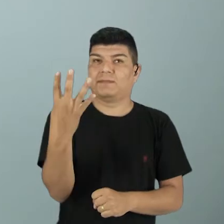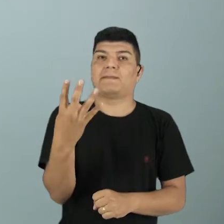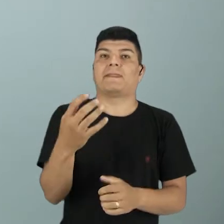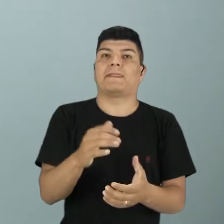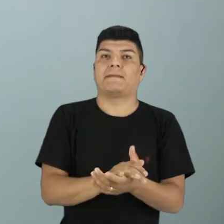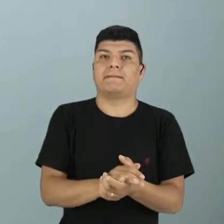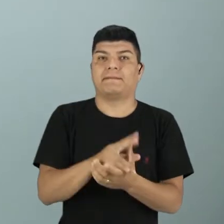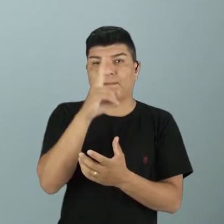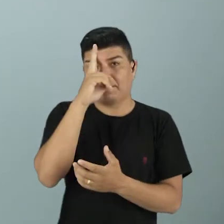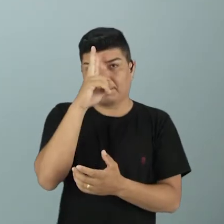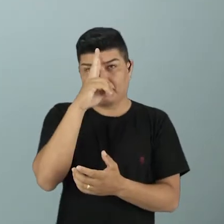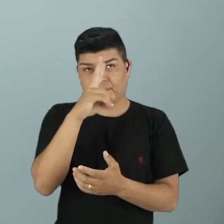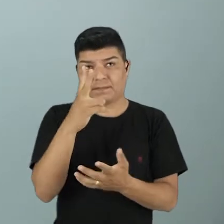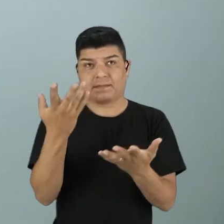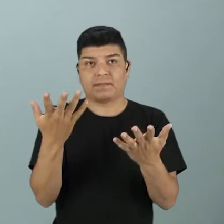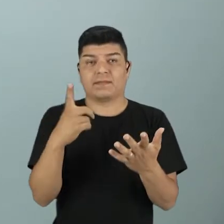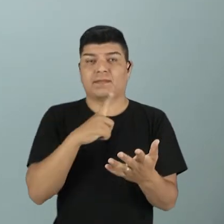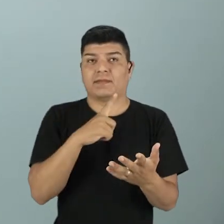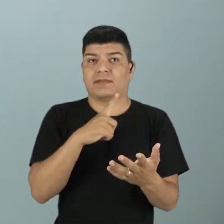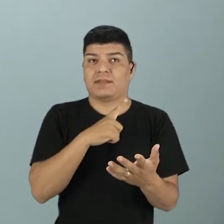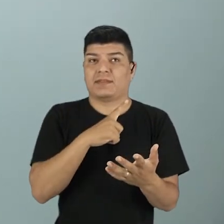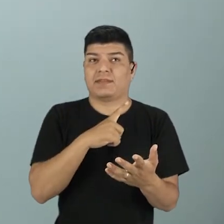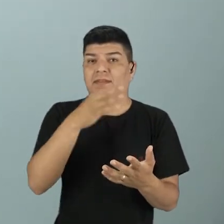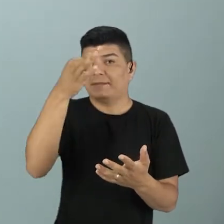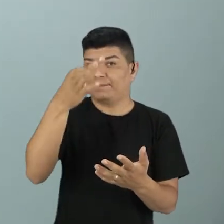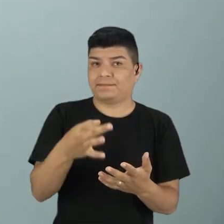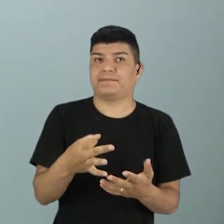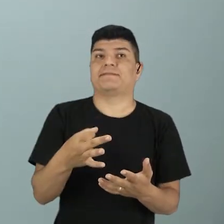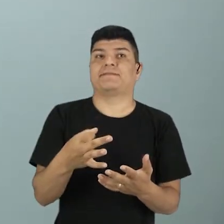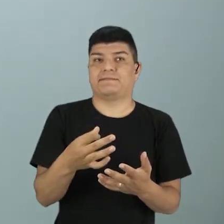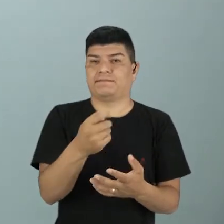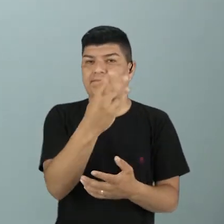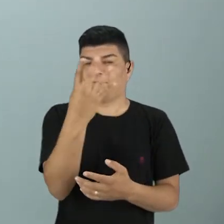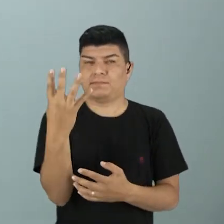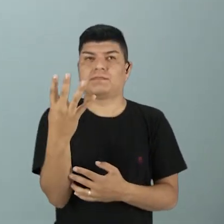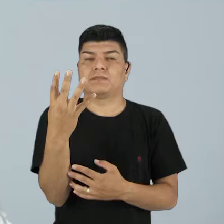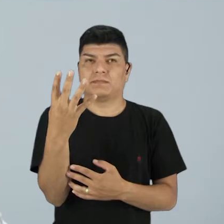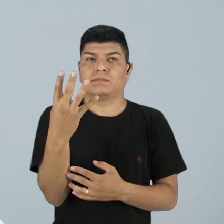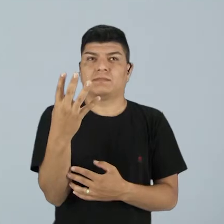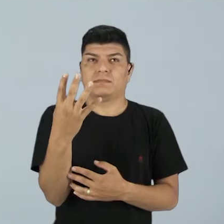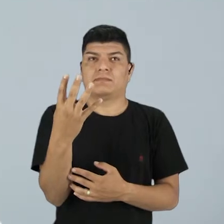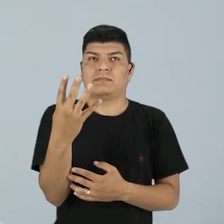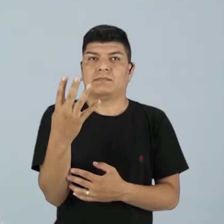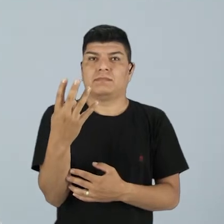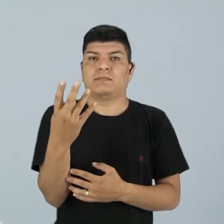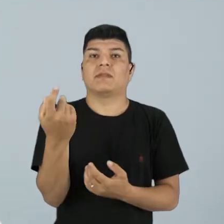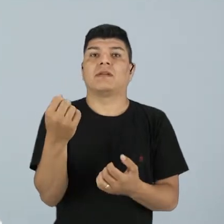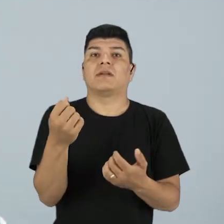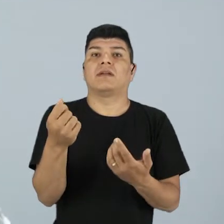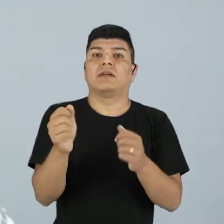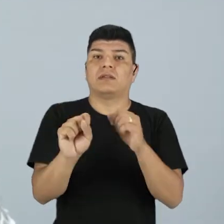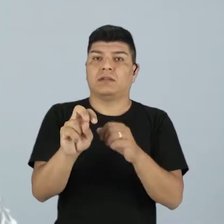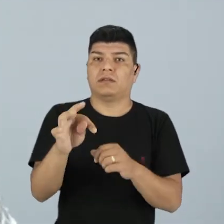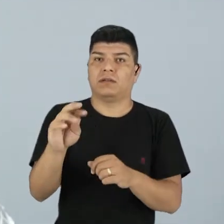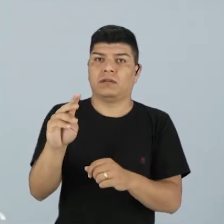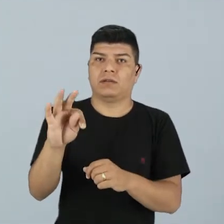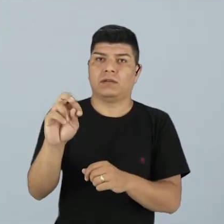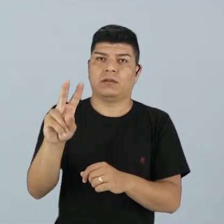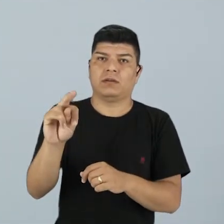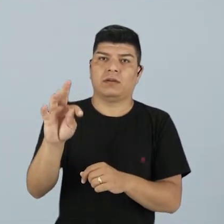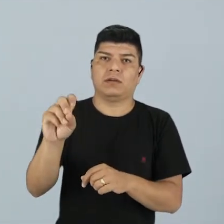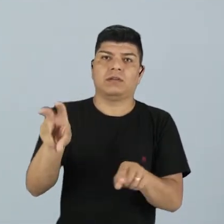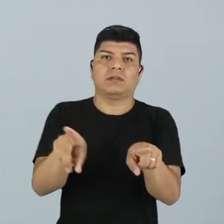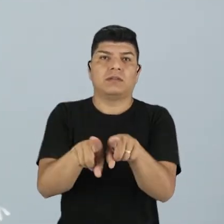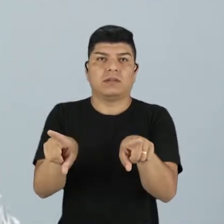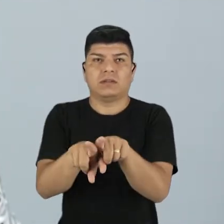agora que existe uma expressão certa para a gente falar sobre quantidade? Para substantivos contáveis, nós vamos usar o